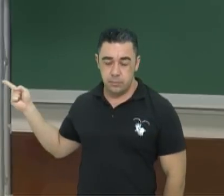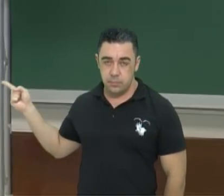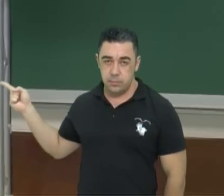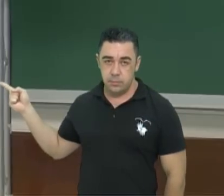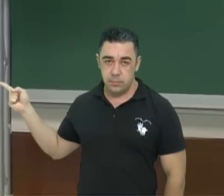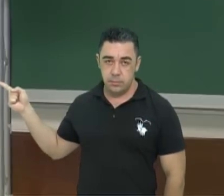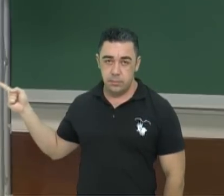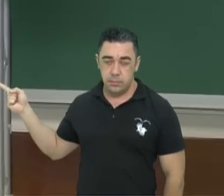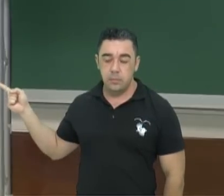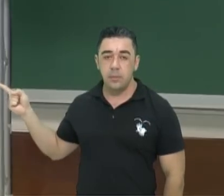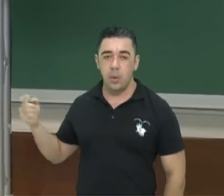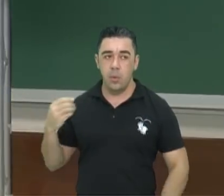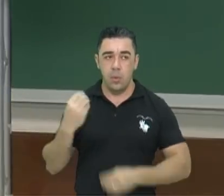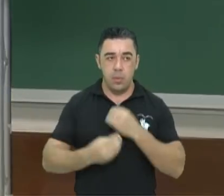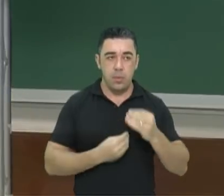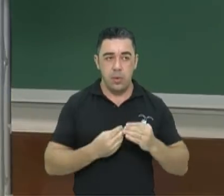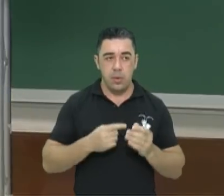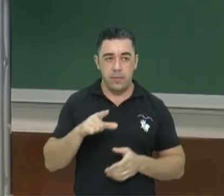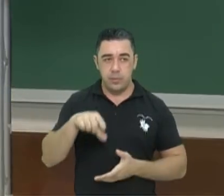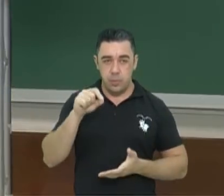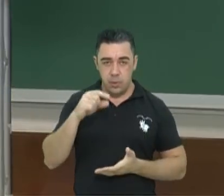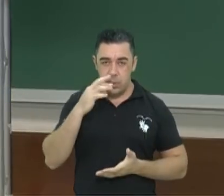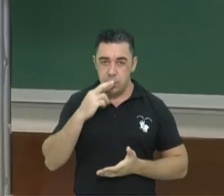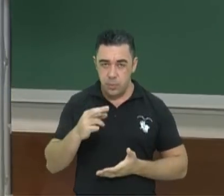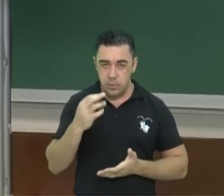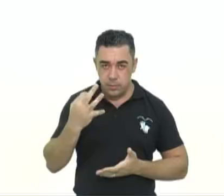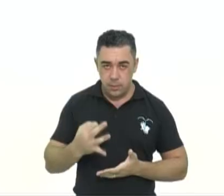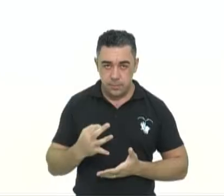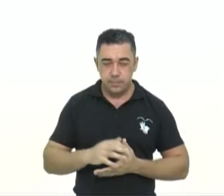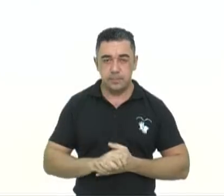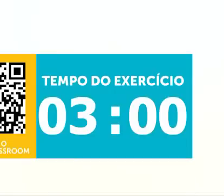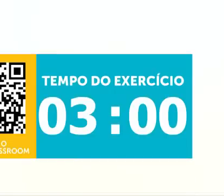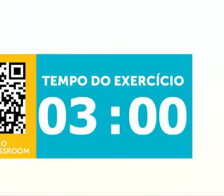o lago com as opções, tá bom?